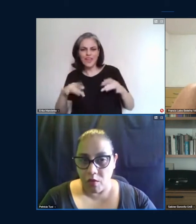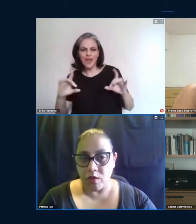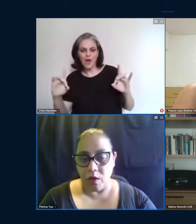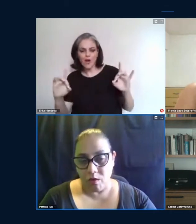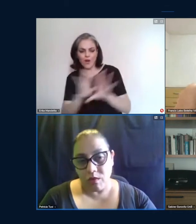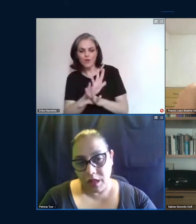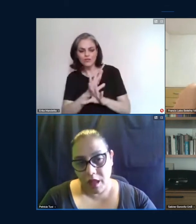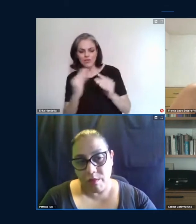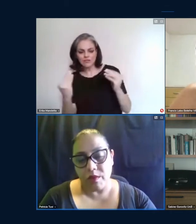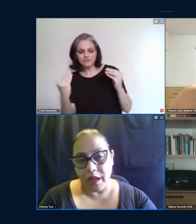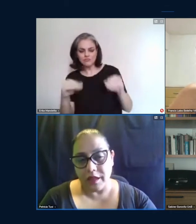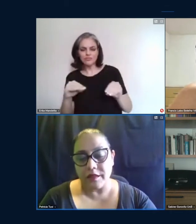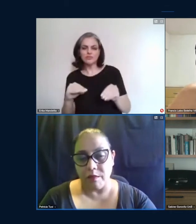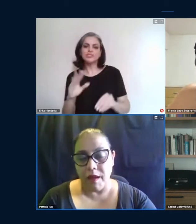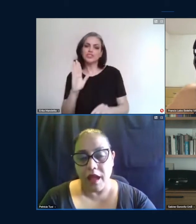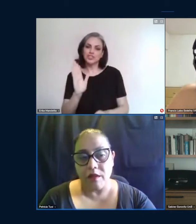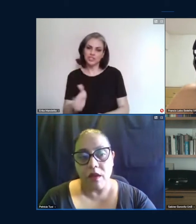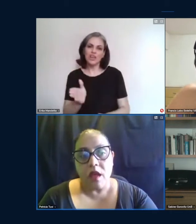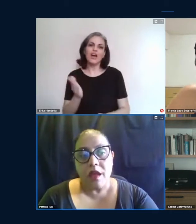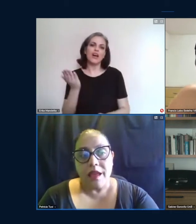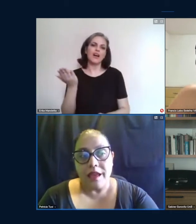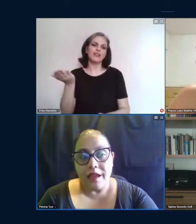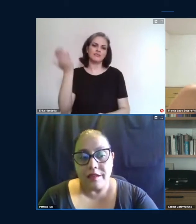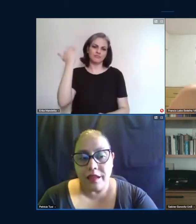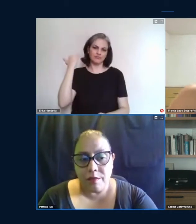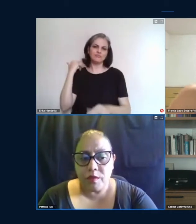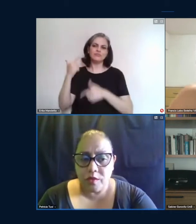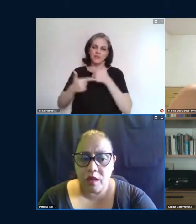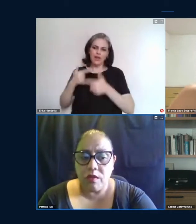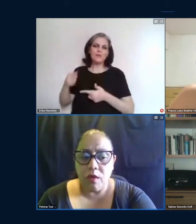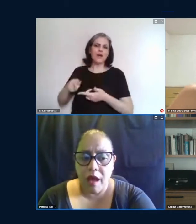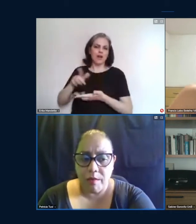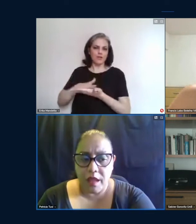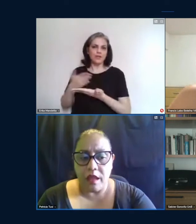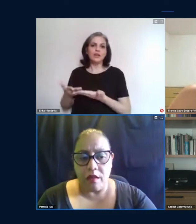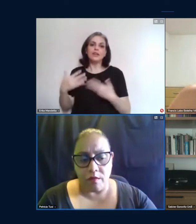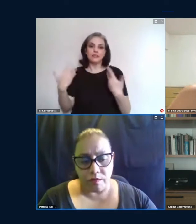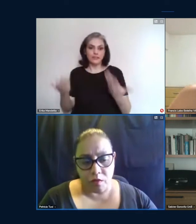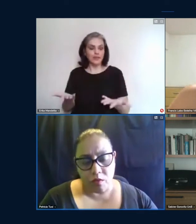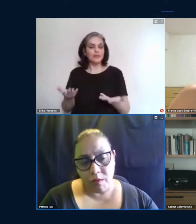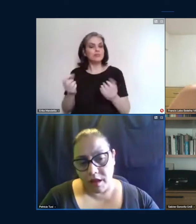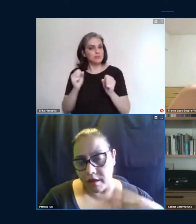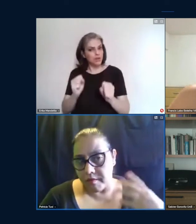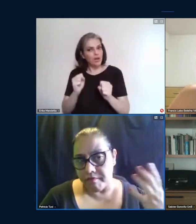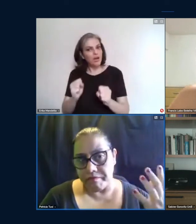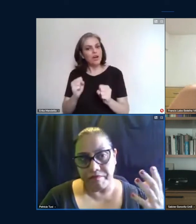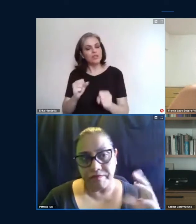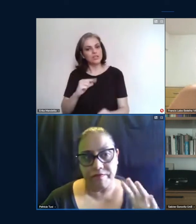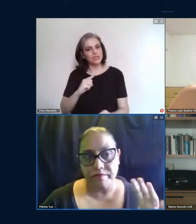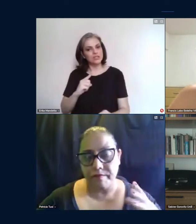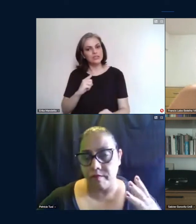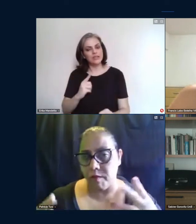há algum tempo esse trabalho e que seria possível abrir uma